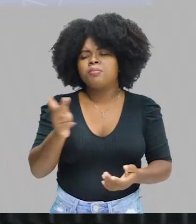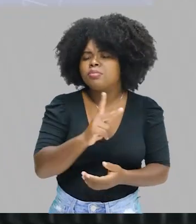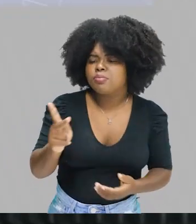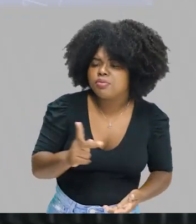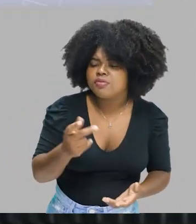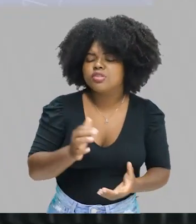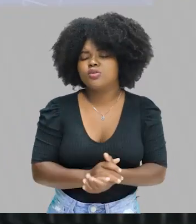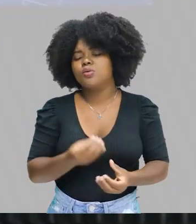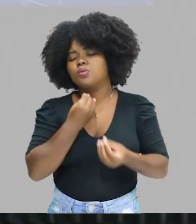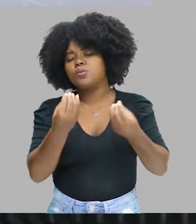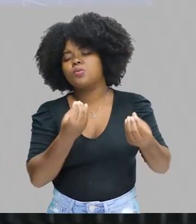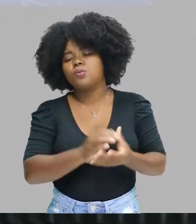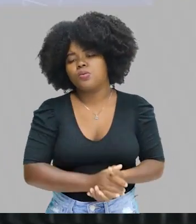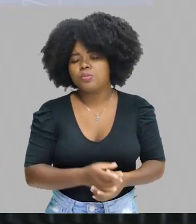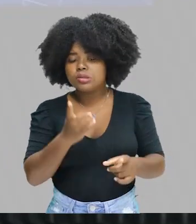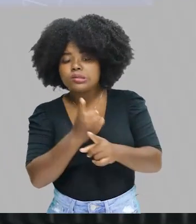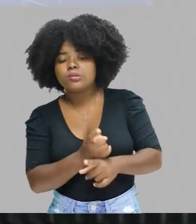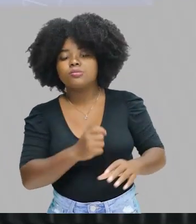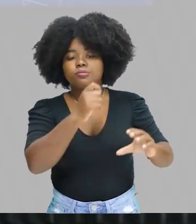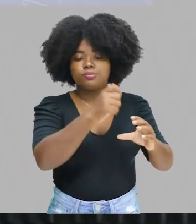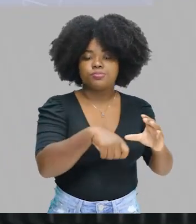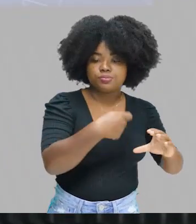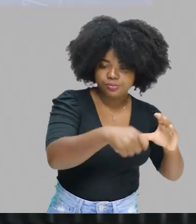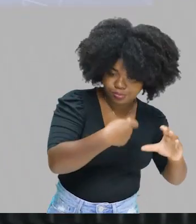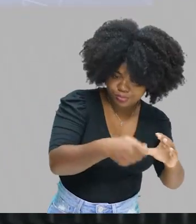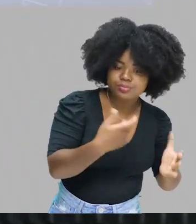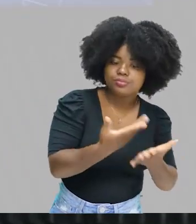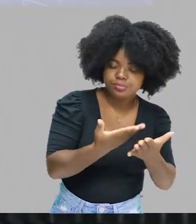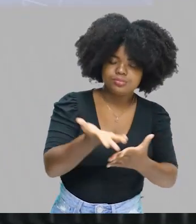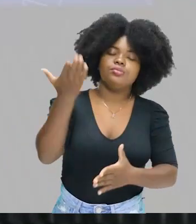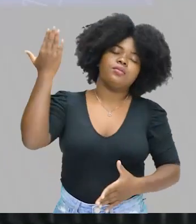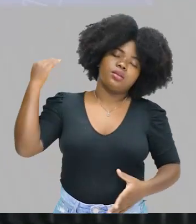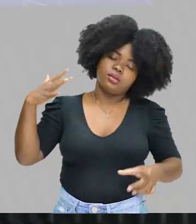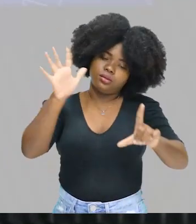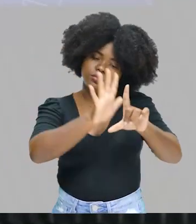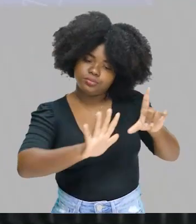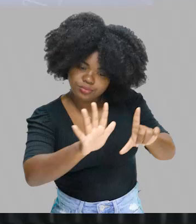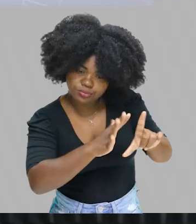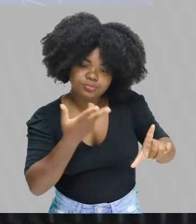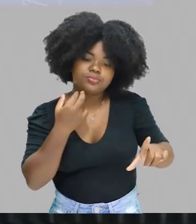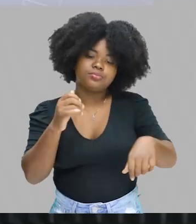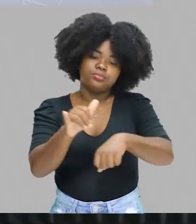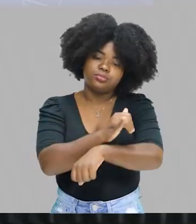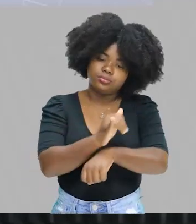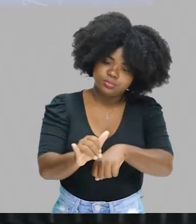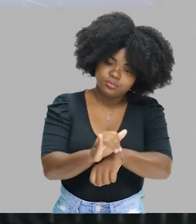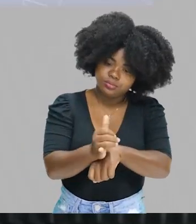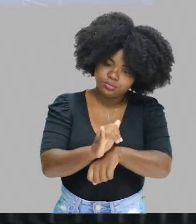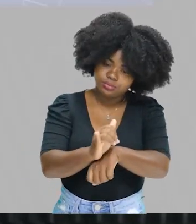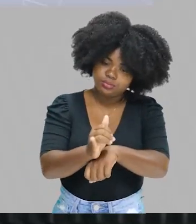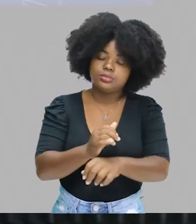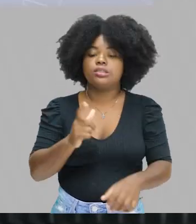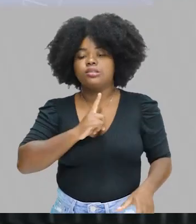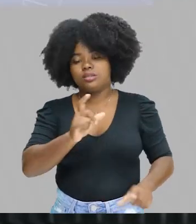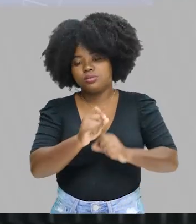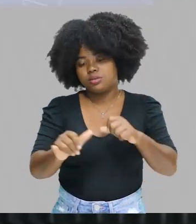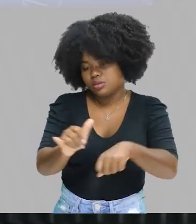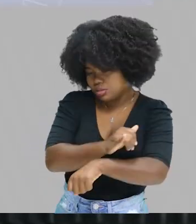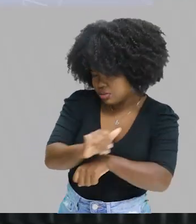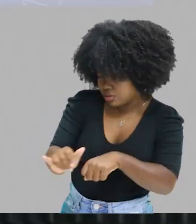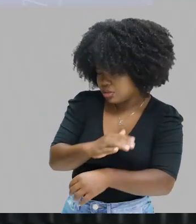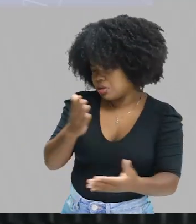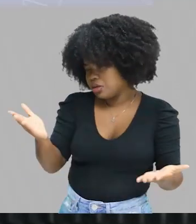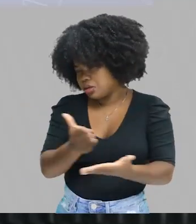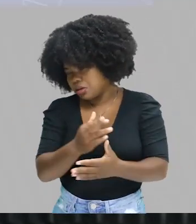na plataforma Gonçalves Dias, no canal da gente no YouTube, que está lá a técnica ou as técnicas e alguns